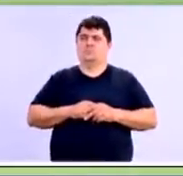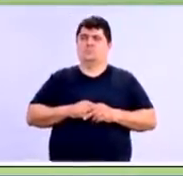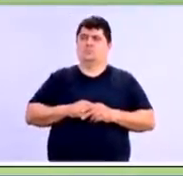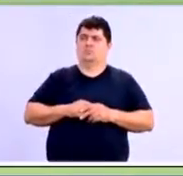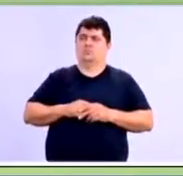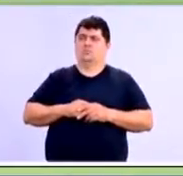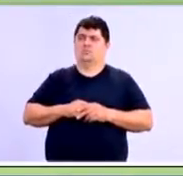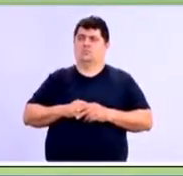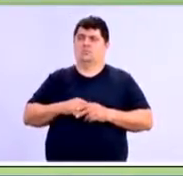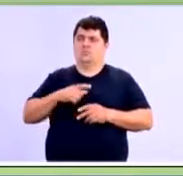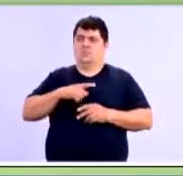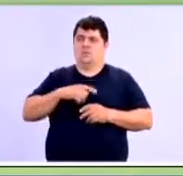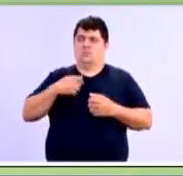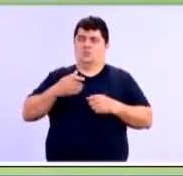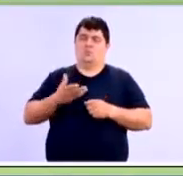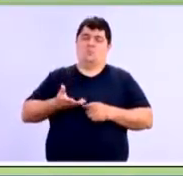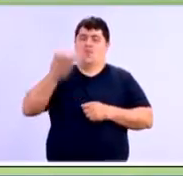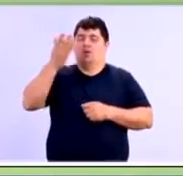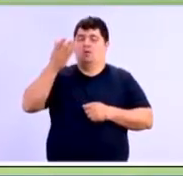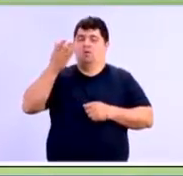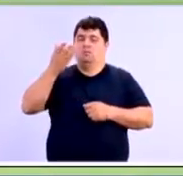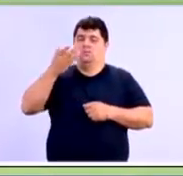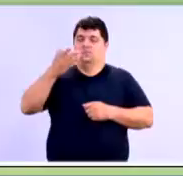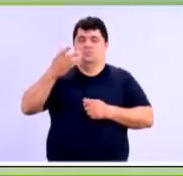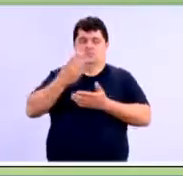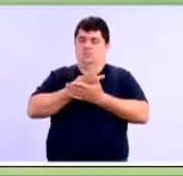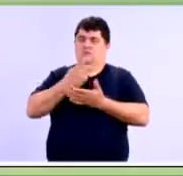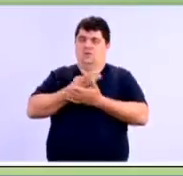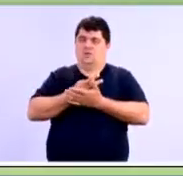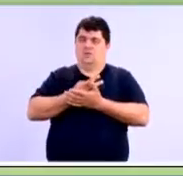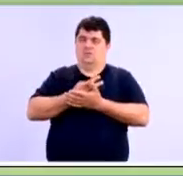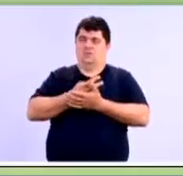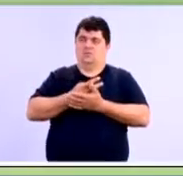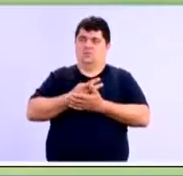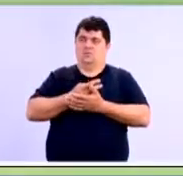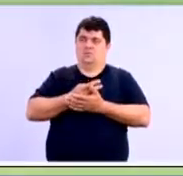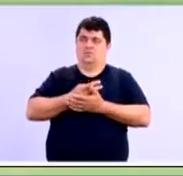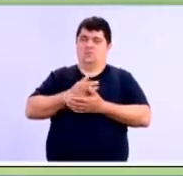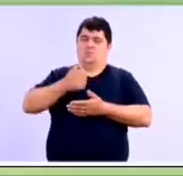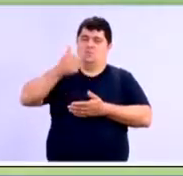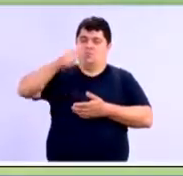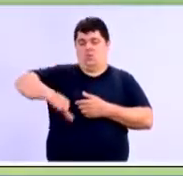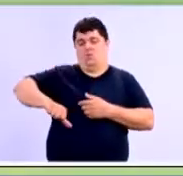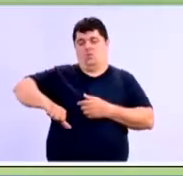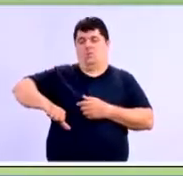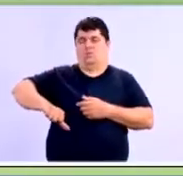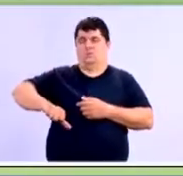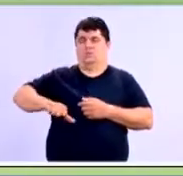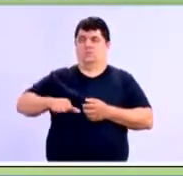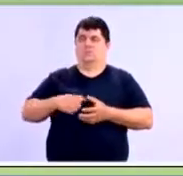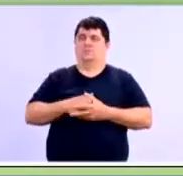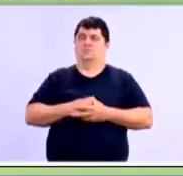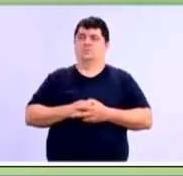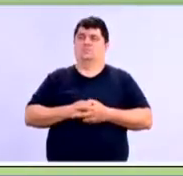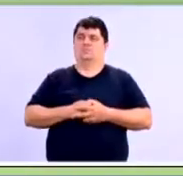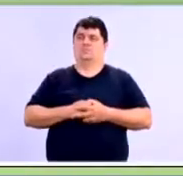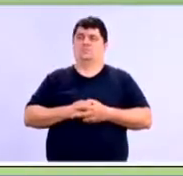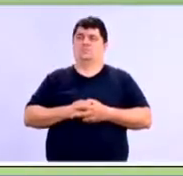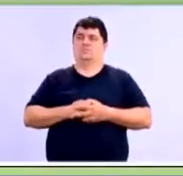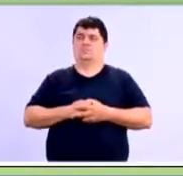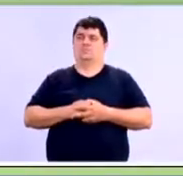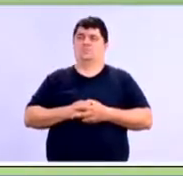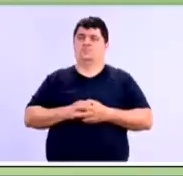Eu tenho que ter mais giro. Então, esse índice aqui, ele não melhorou. Aconteceu o que com ele? Piorou.